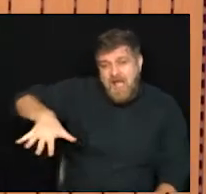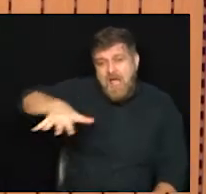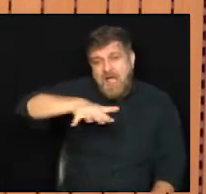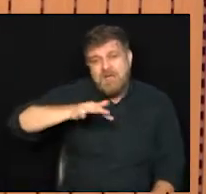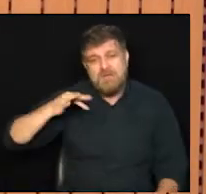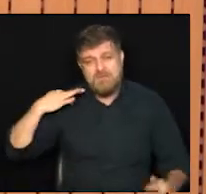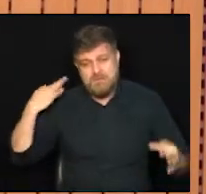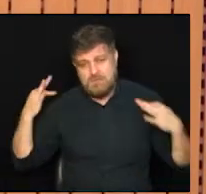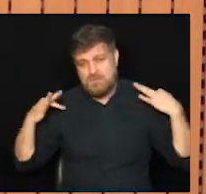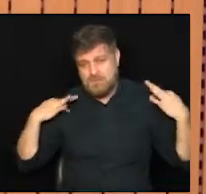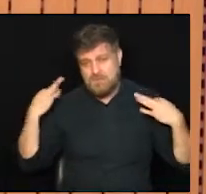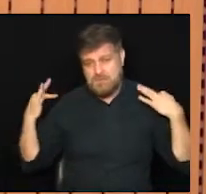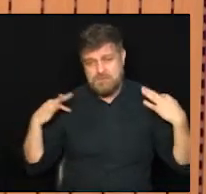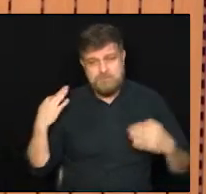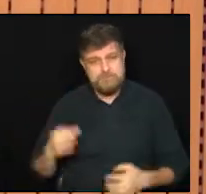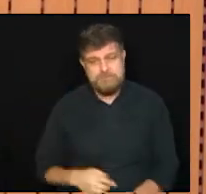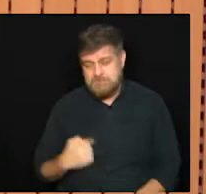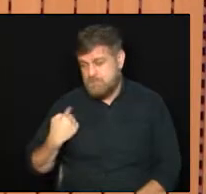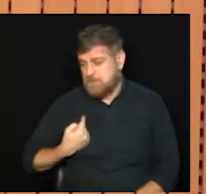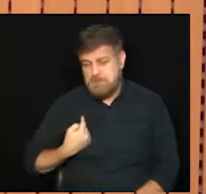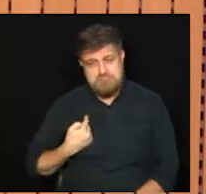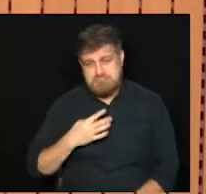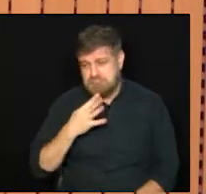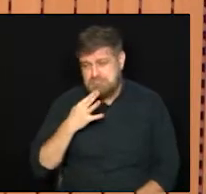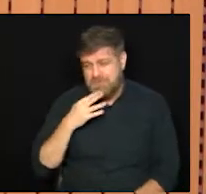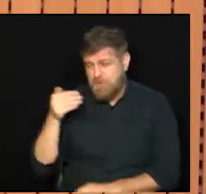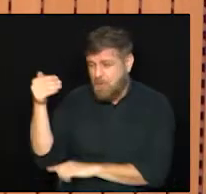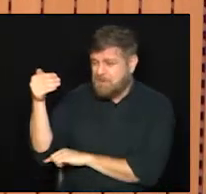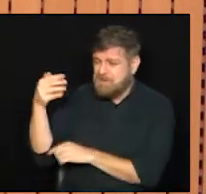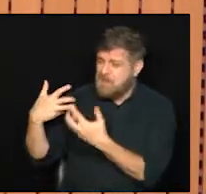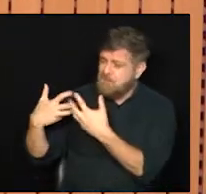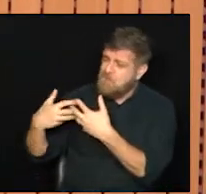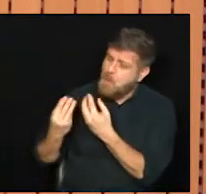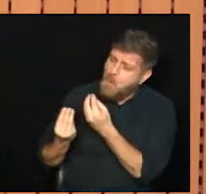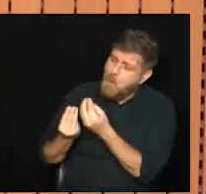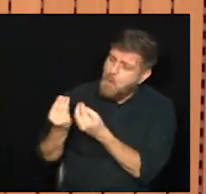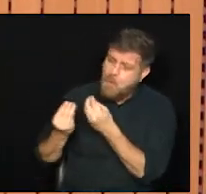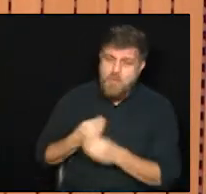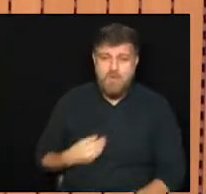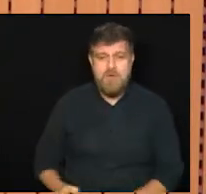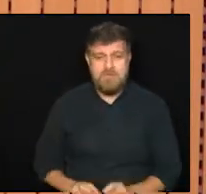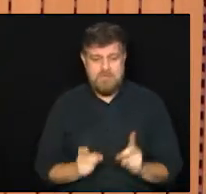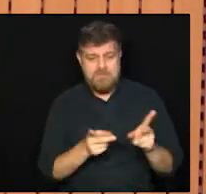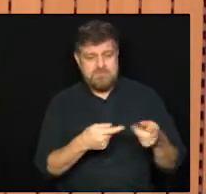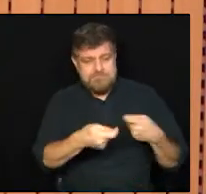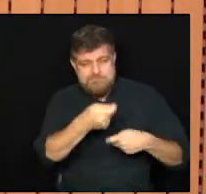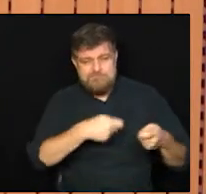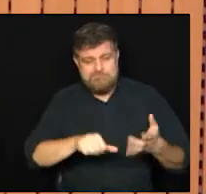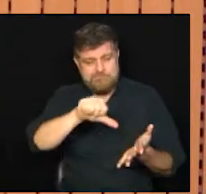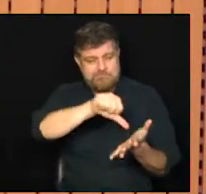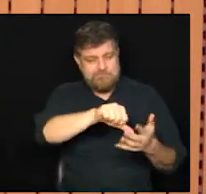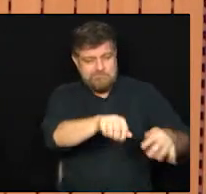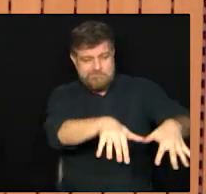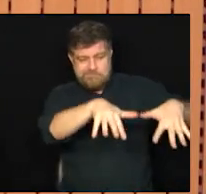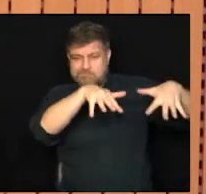chamar um setor, né? Hotelaria, eventos de turismo, negócios.